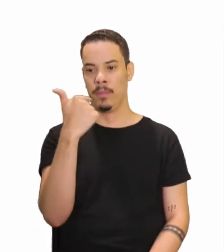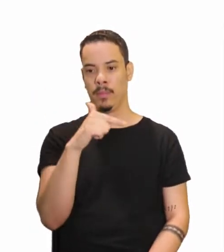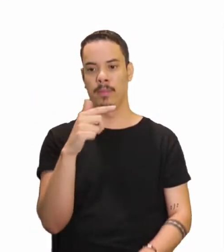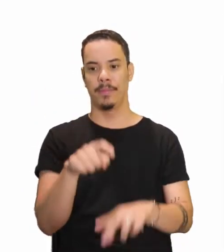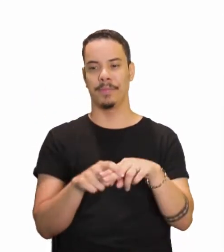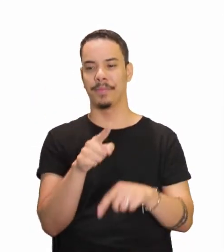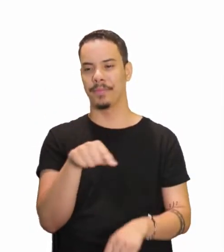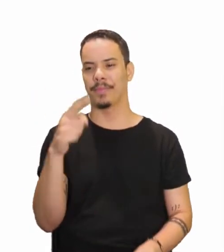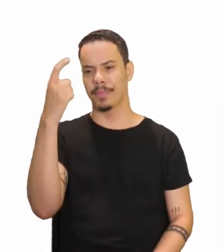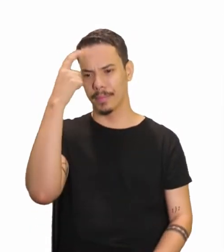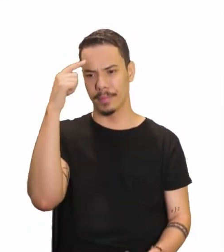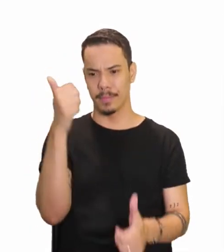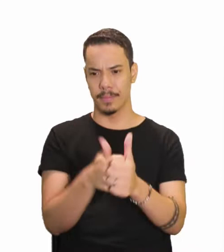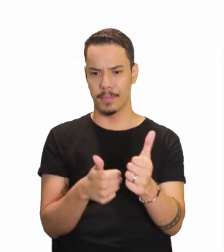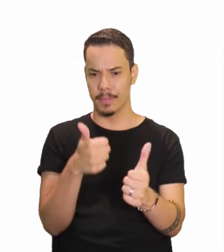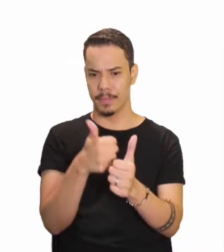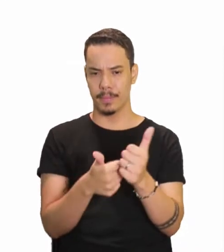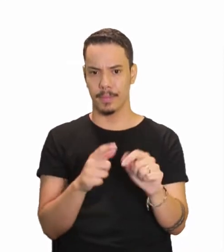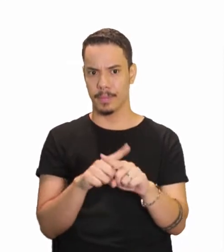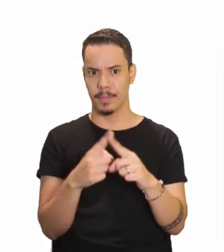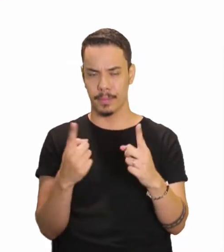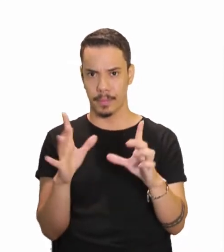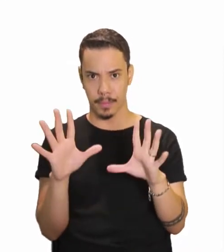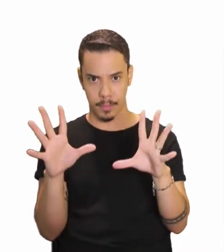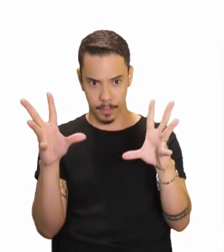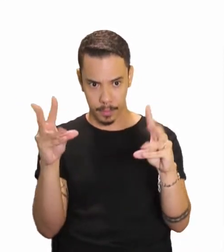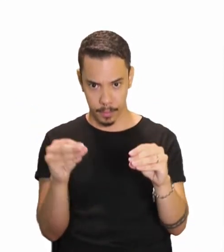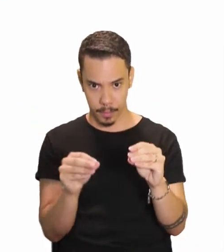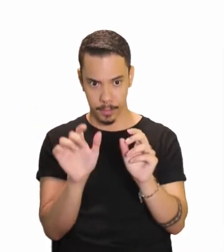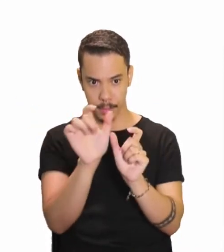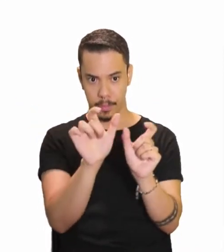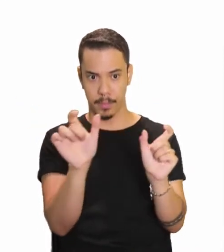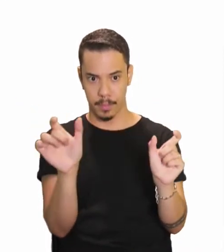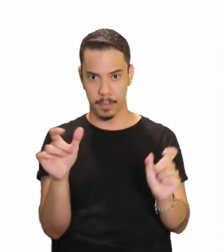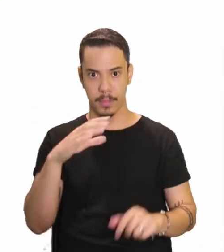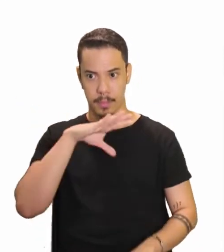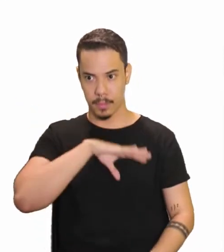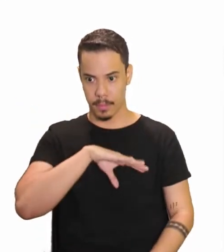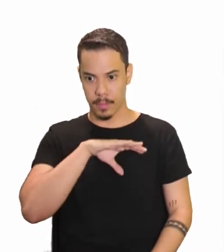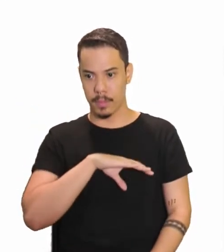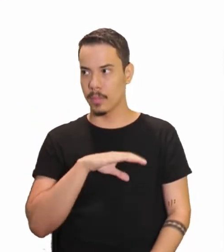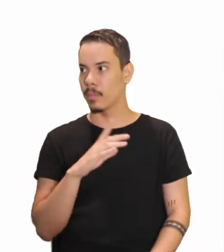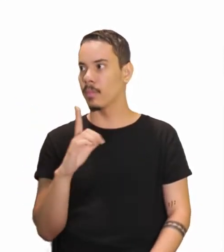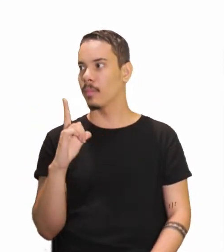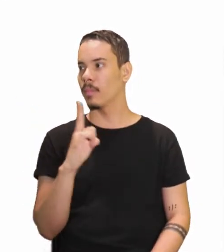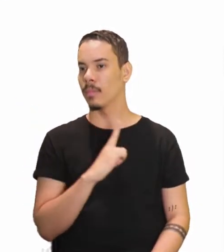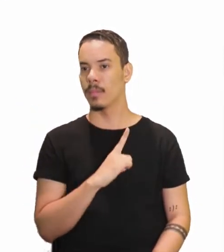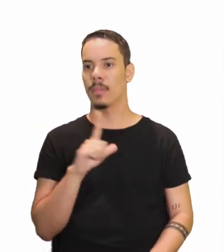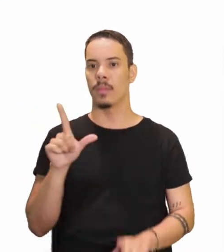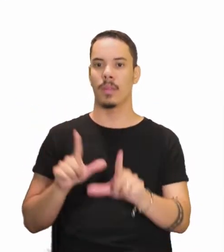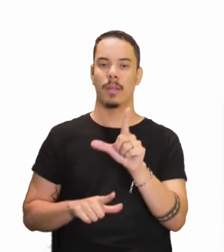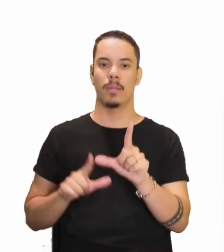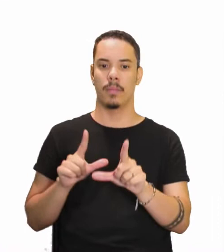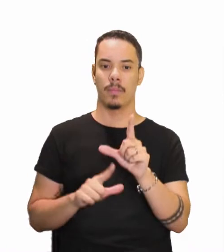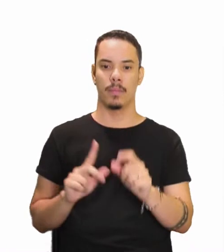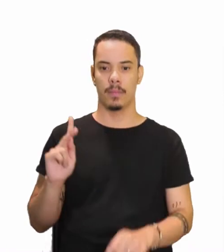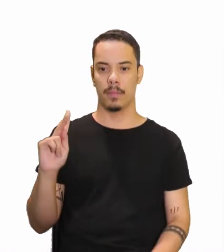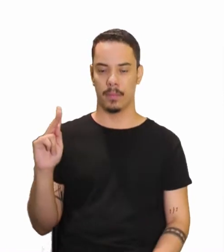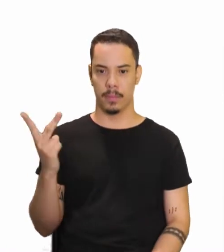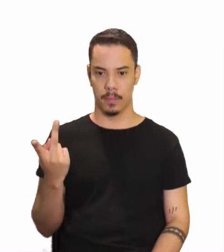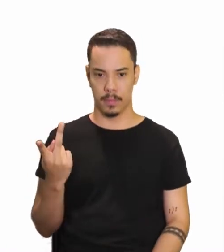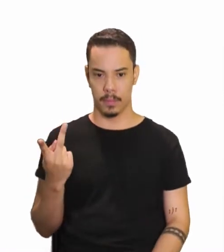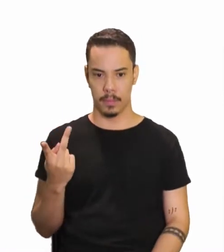está aí se perguntando, mas professora, em todas as palavras da língua portuguesa que tem a letra H,